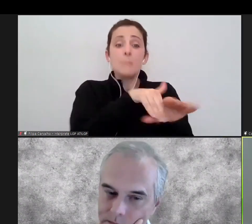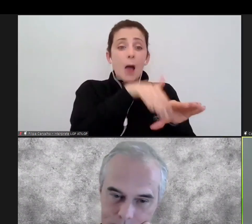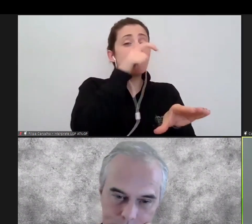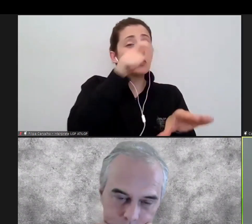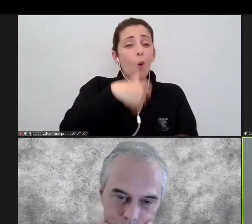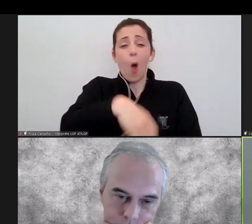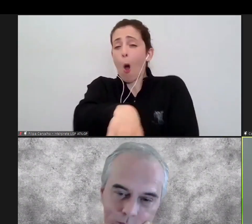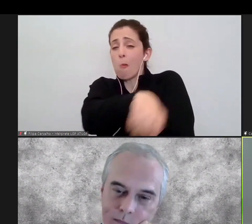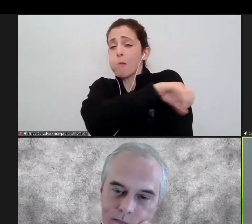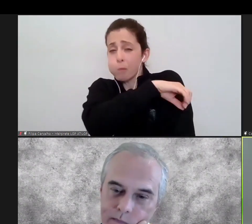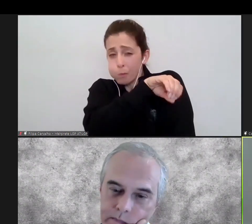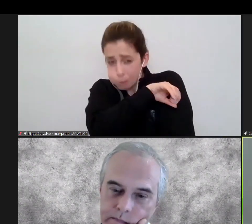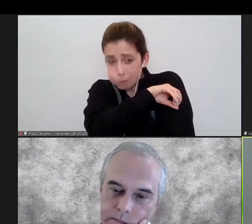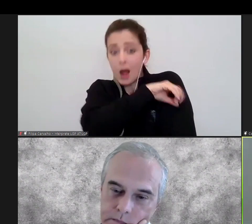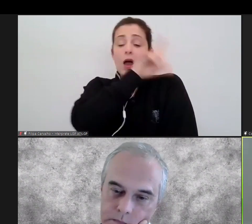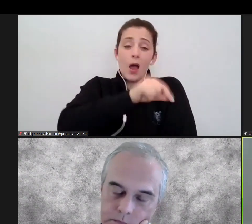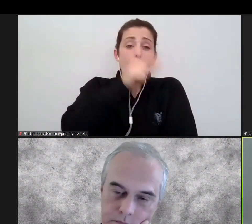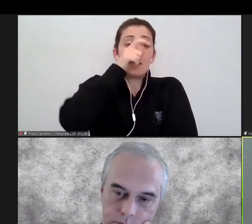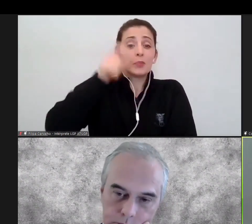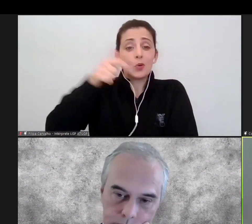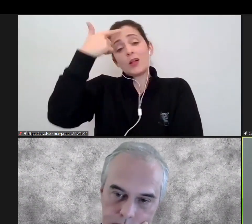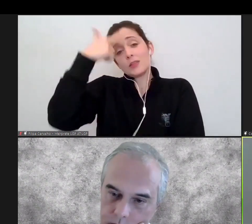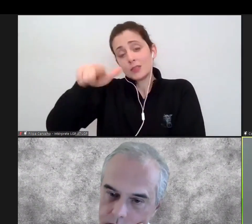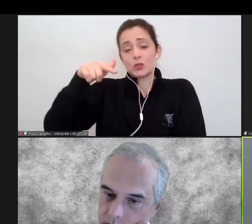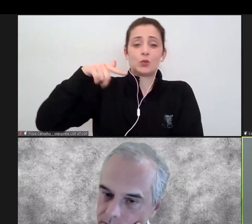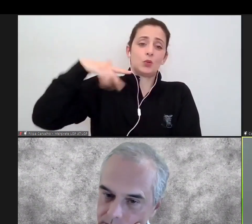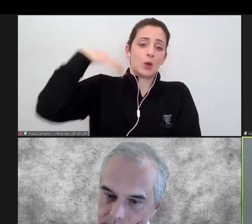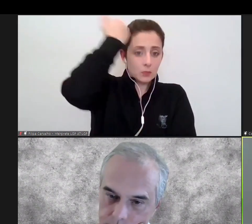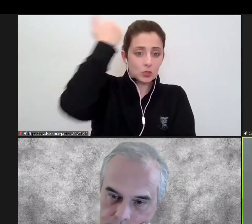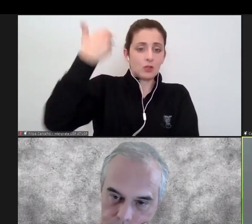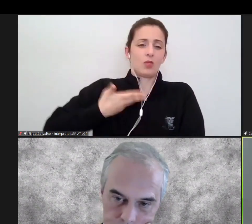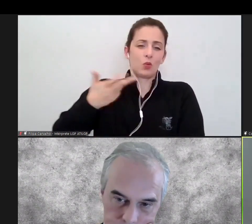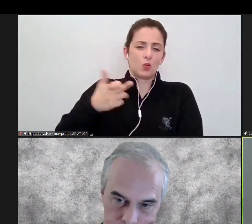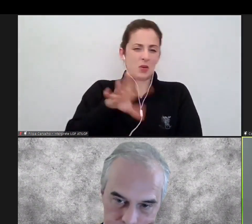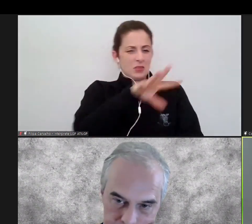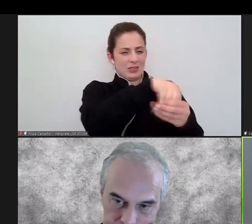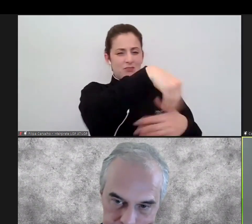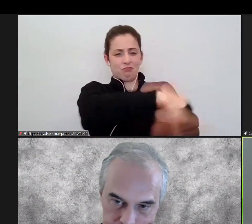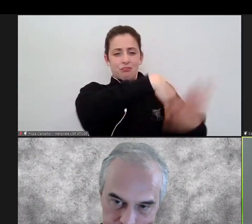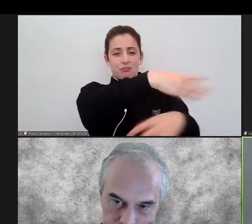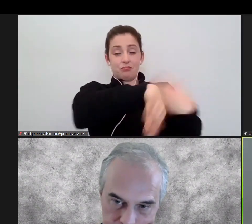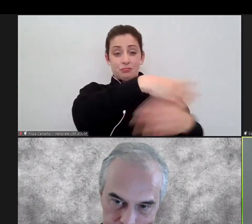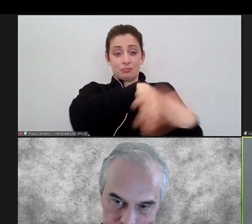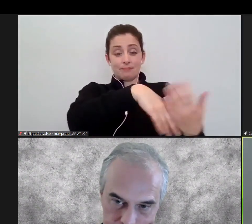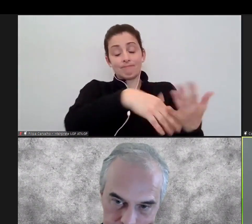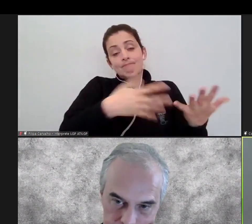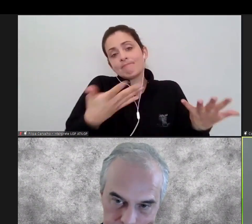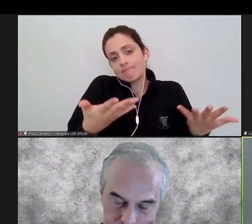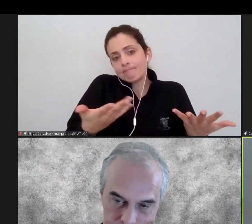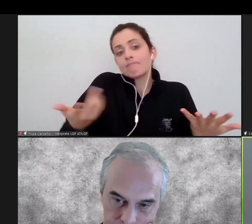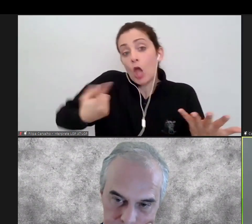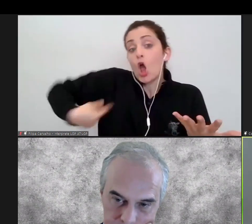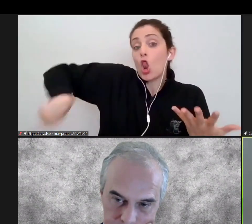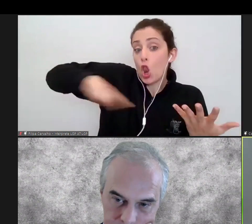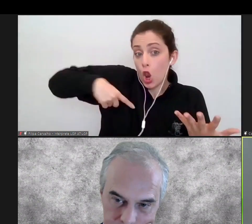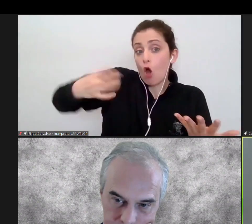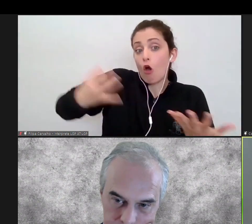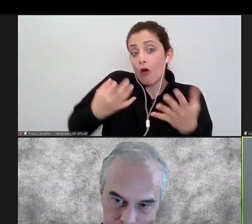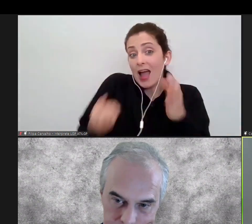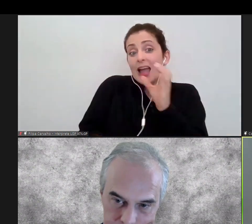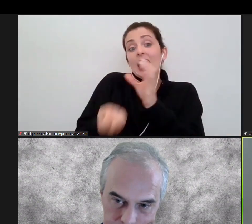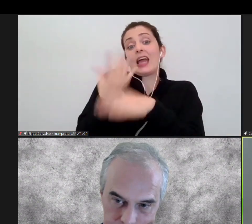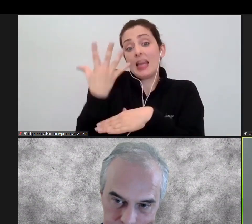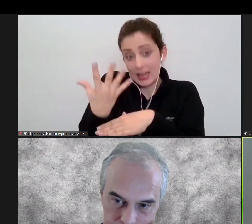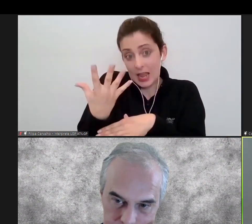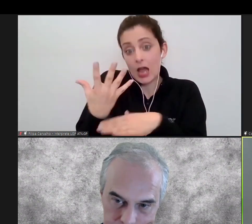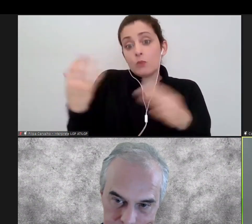nível em que elas podem aceder. Estes cursos são coisas excepcionais que nós conseguimos criar, aqui não é, dentro de um sistema já ele complexo e com